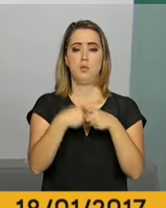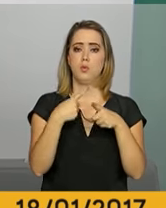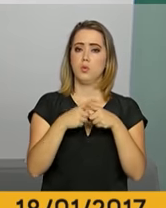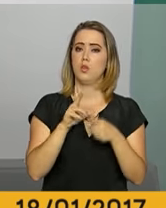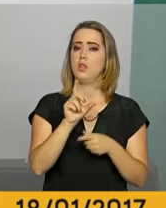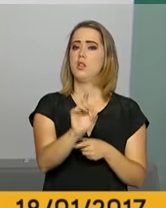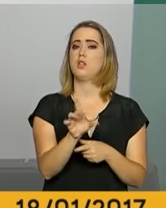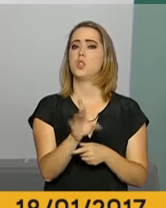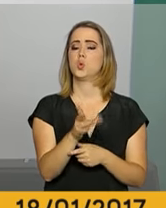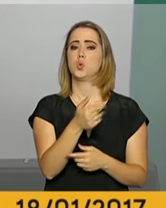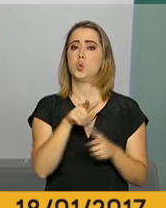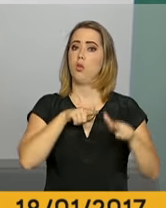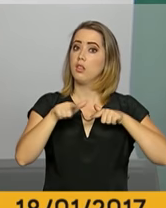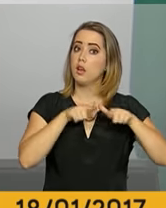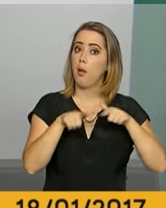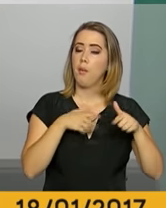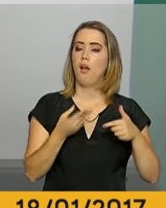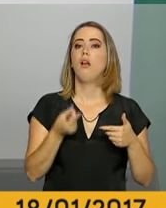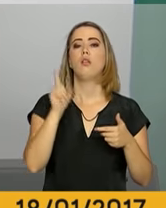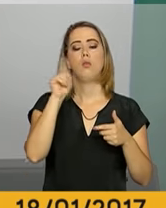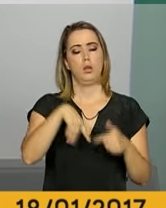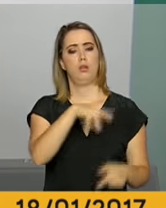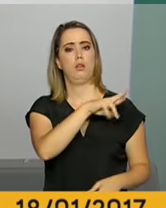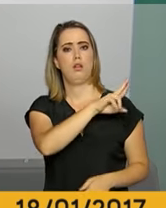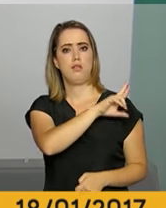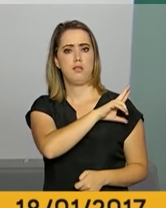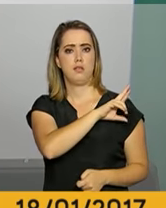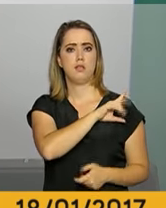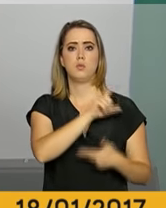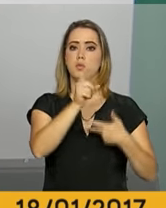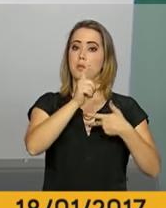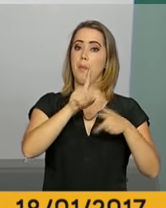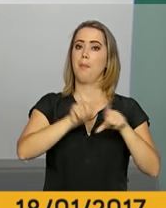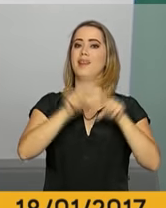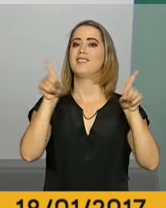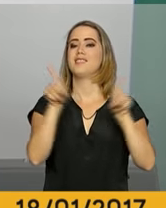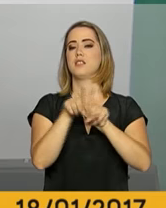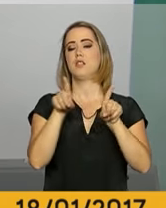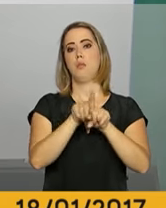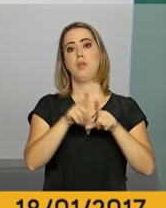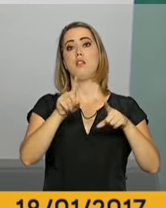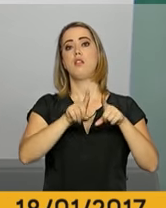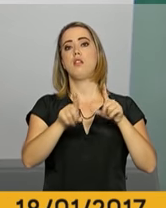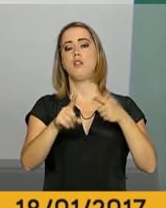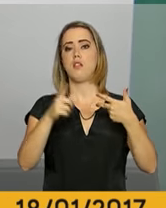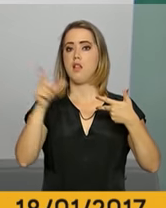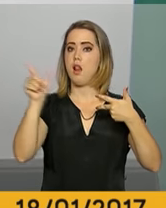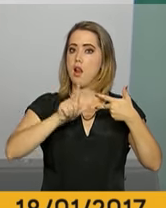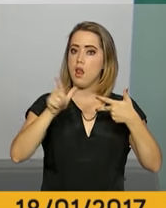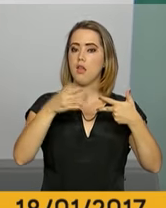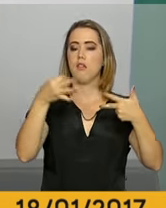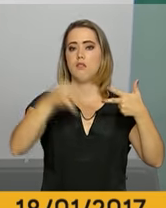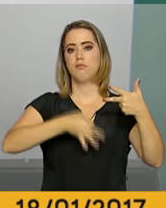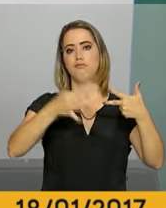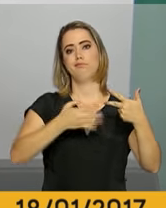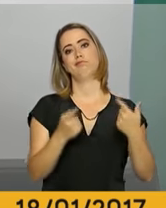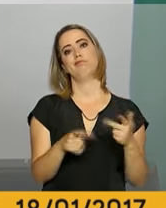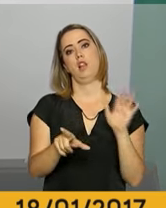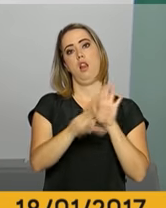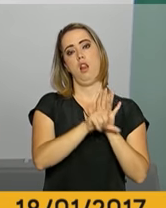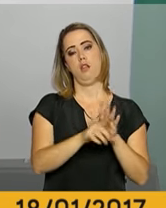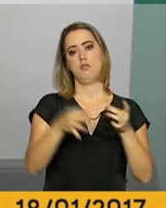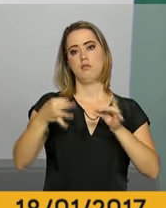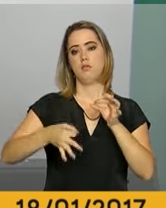envolve não só execução, que cabe ao Executivo, mas também legislação e jurisdição. Basta